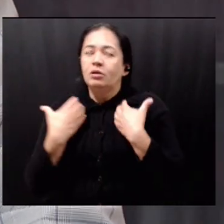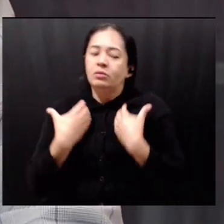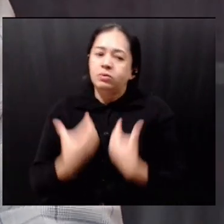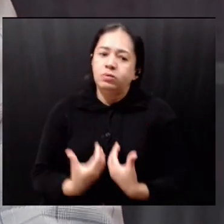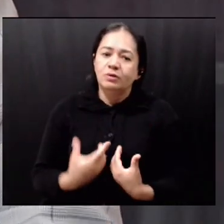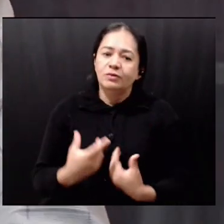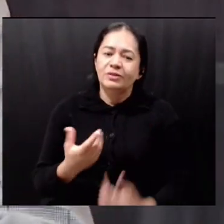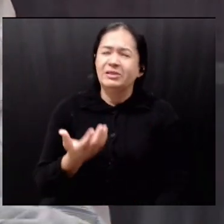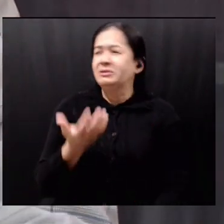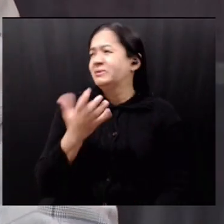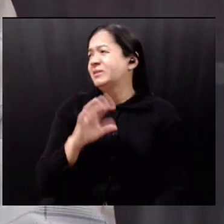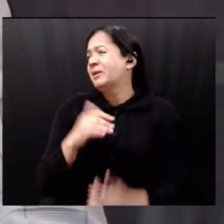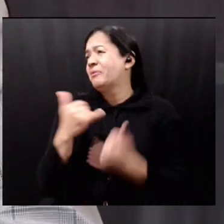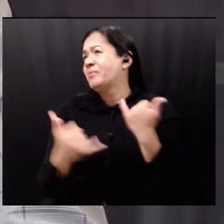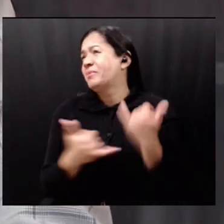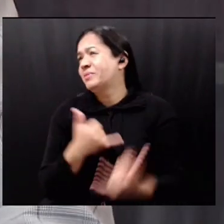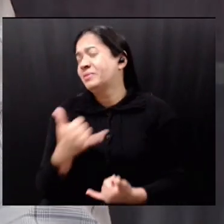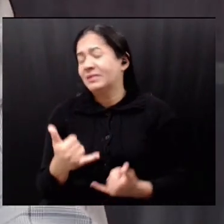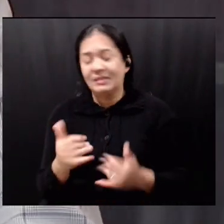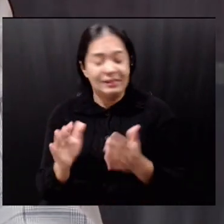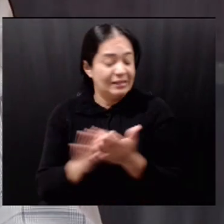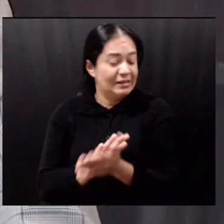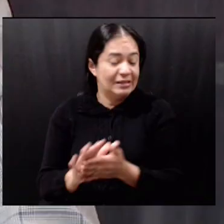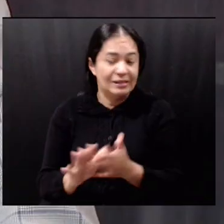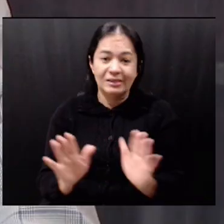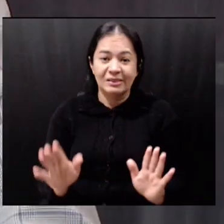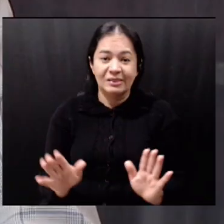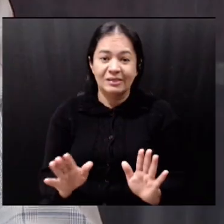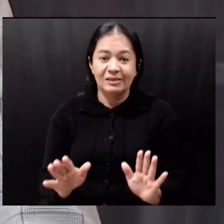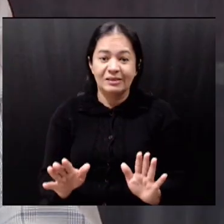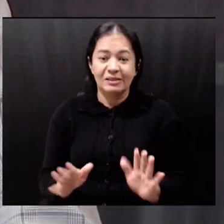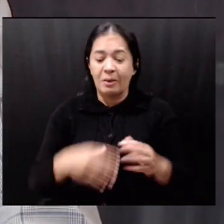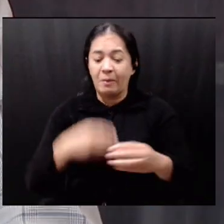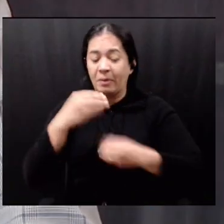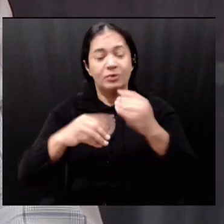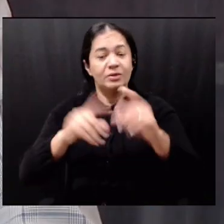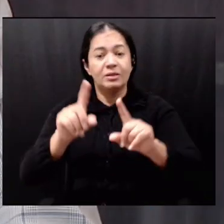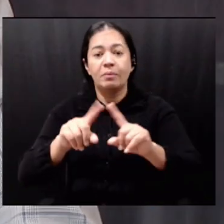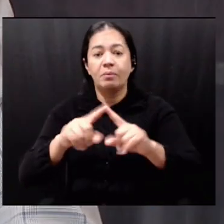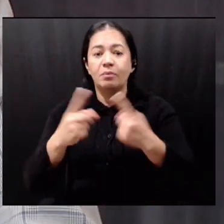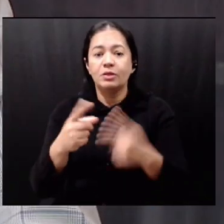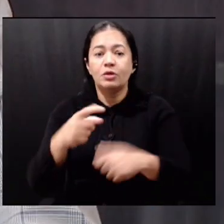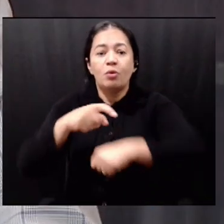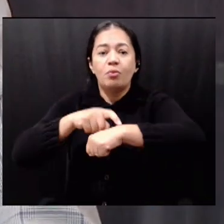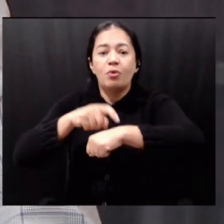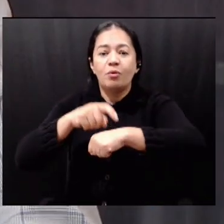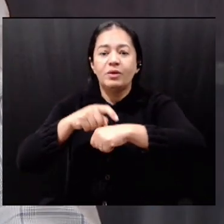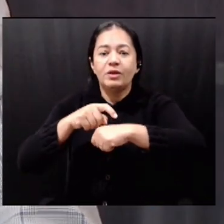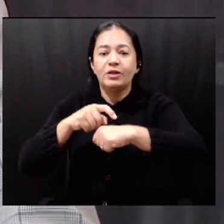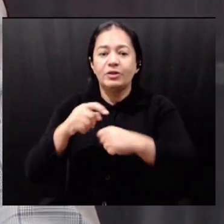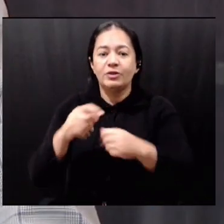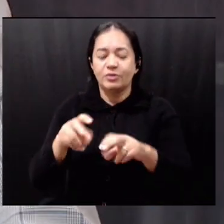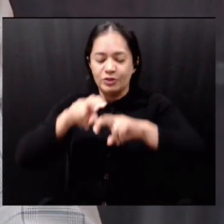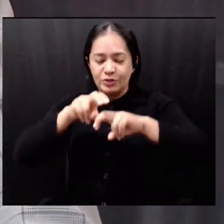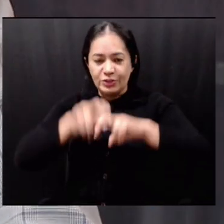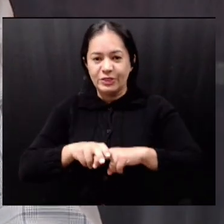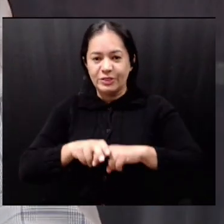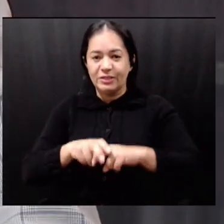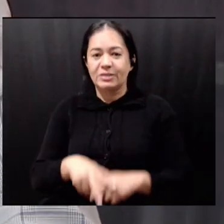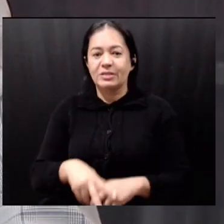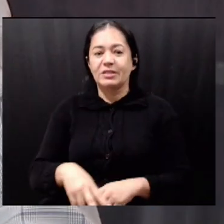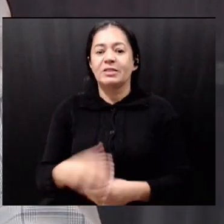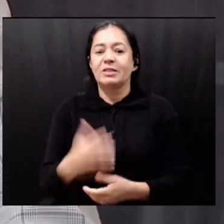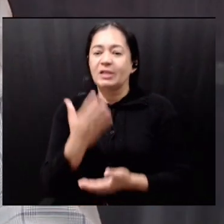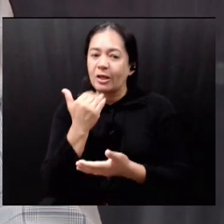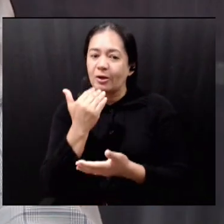brincadeira mais espalhafatosa do mundo, que vai fazer bagunça. Mas, assim, só o momento do jantar, né, de colocar a criança ali pra dormir, de contar uma história,